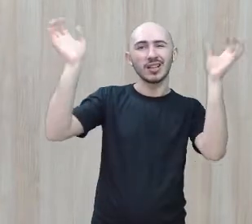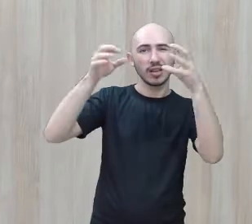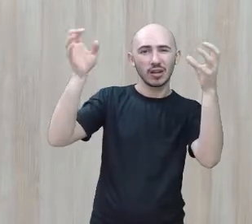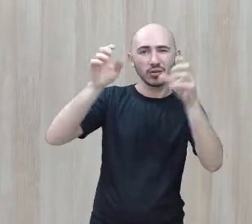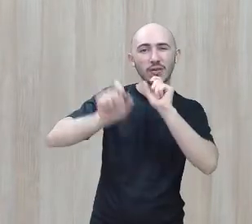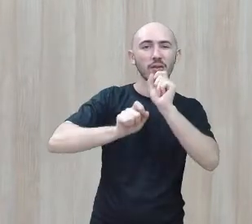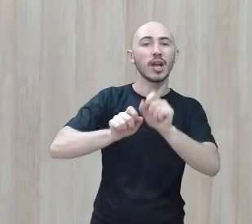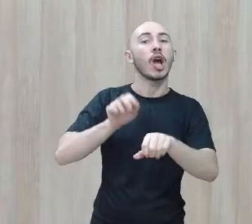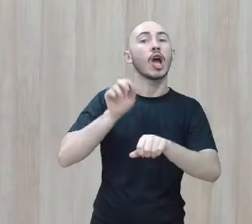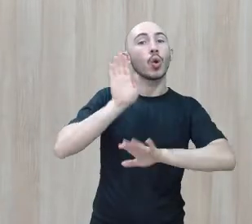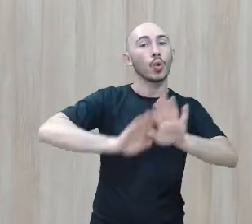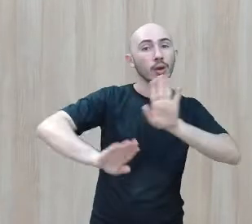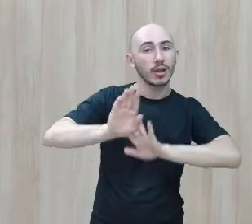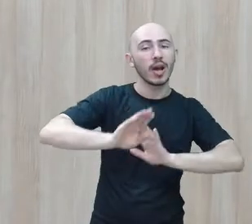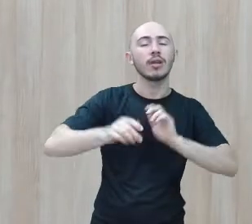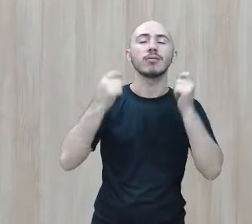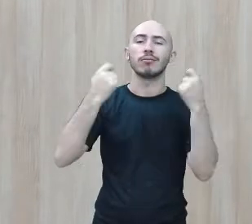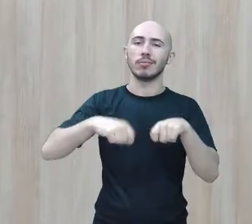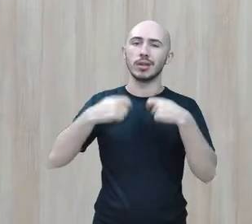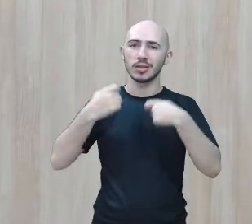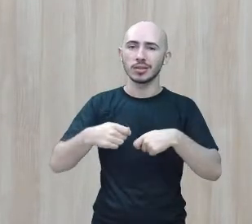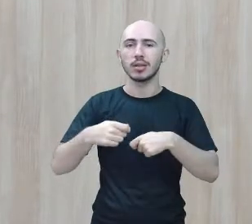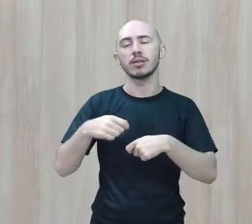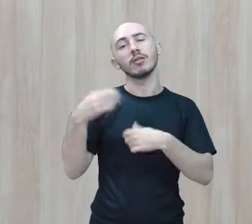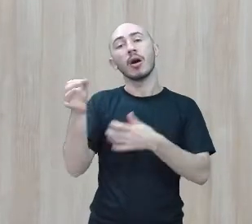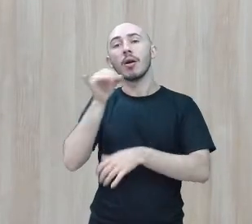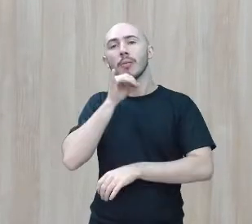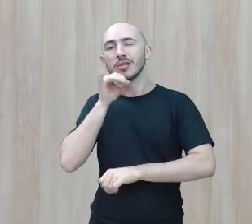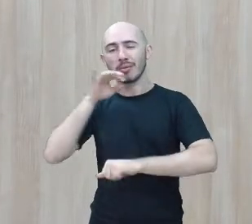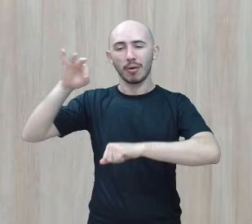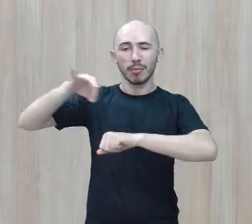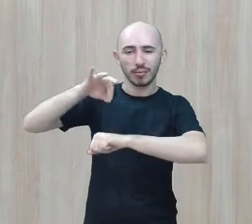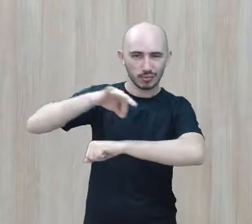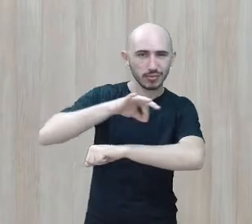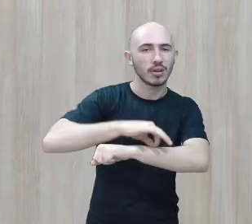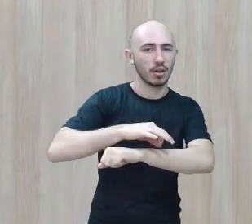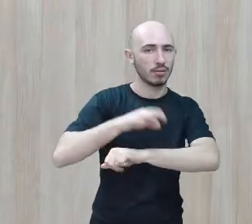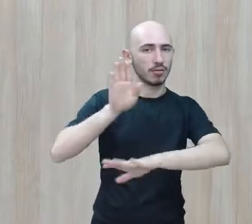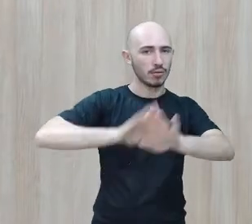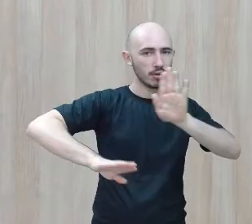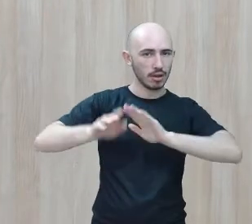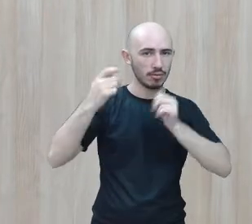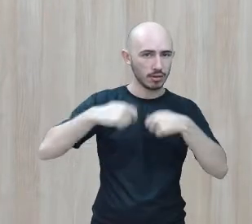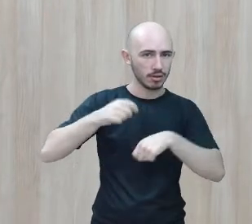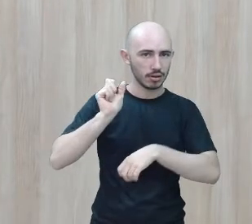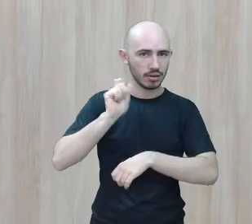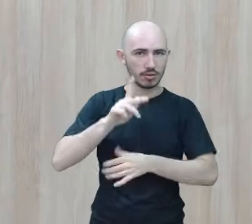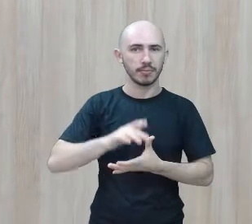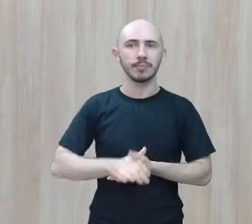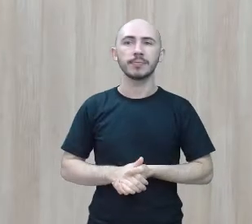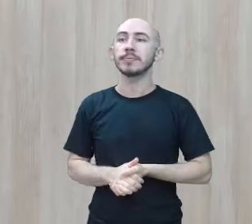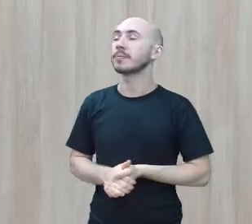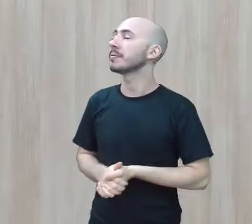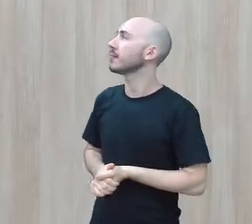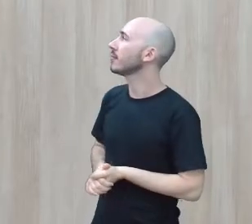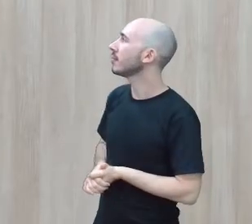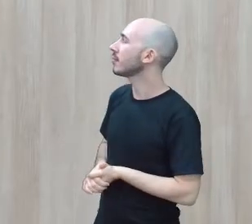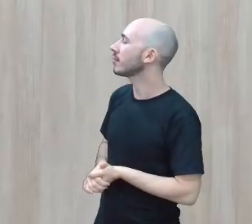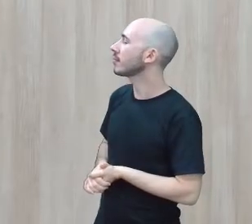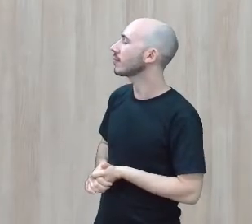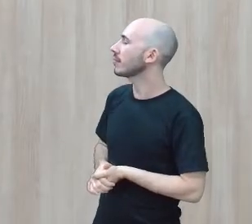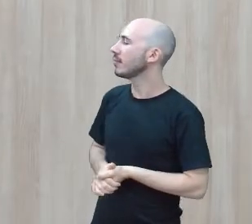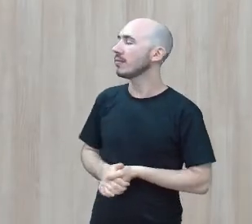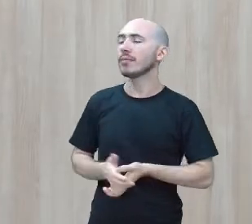aí das arboviroses, a questão aí do mosquito da dengue e outros mais. Mas vamos caminhar. A